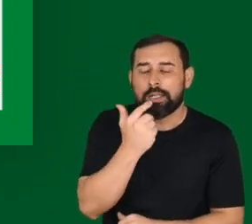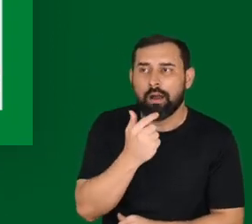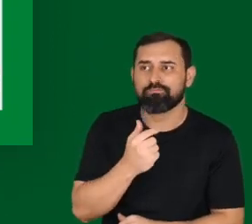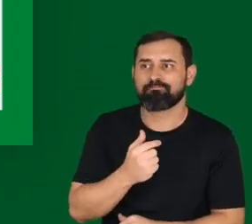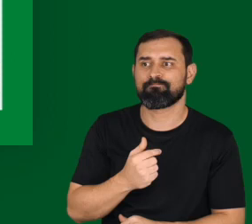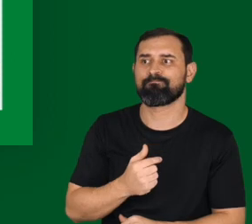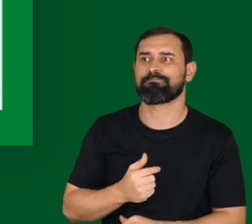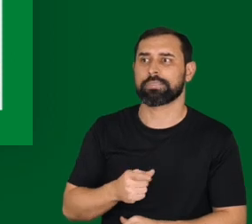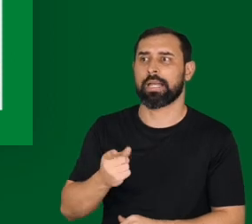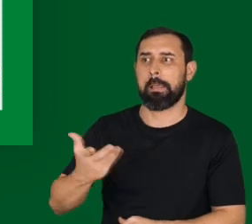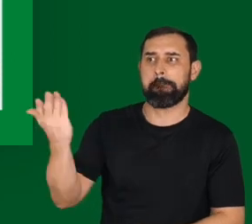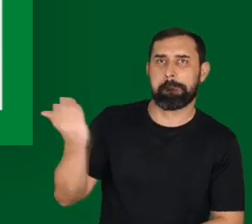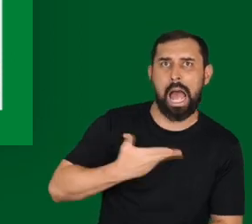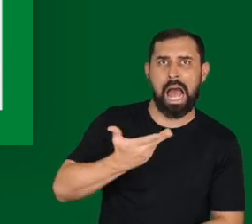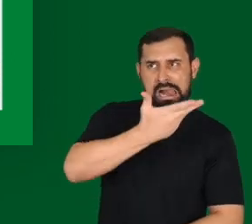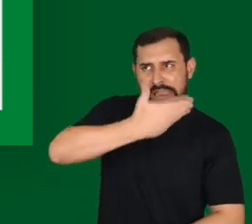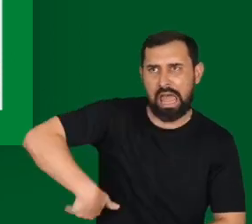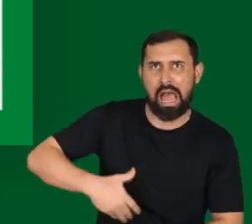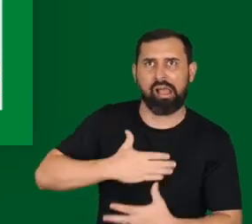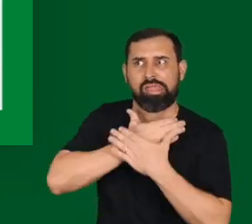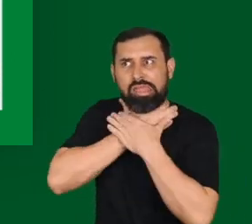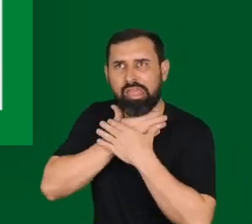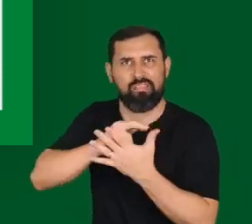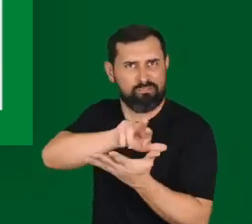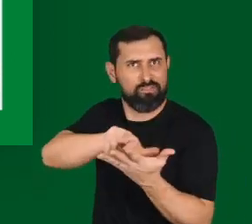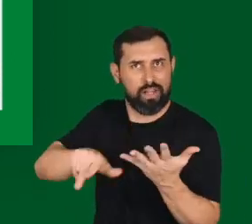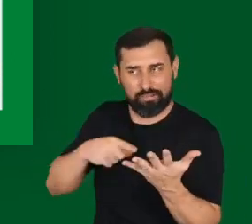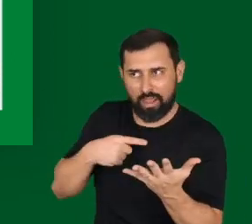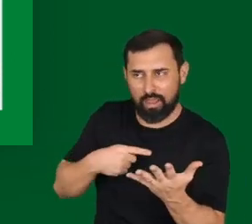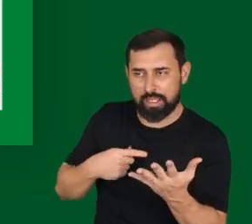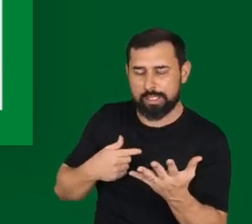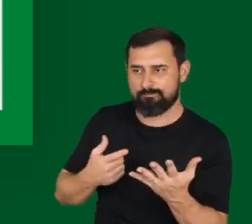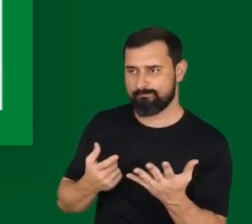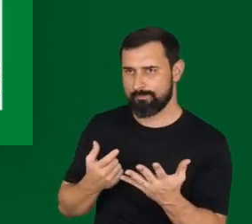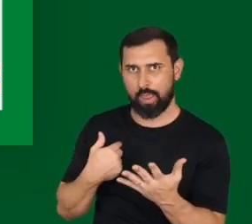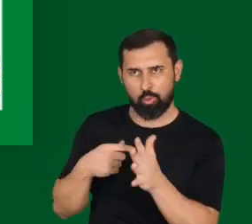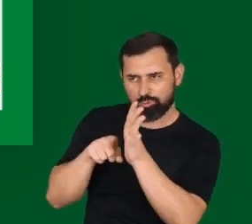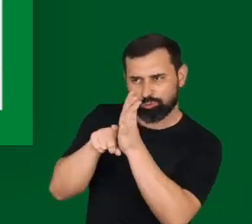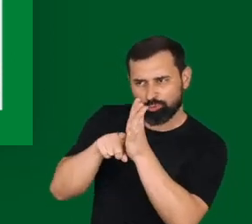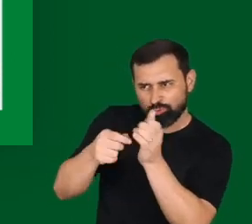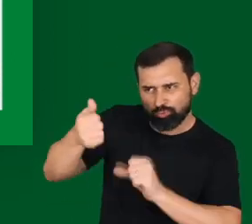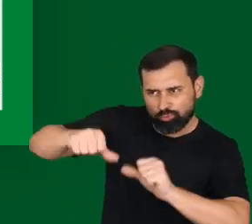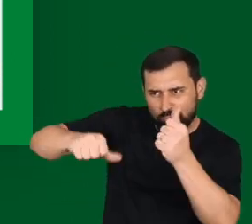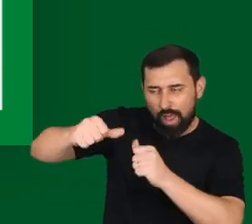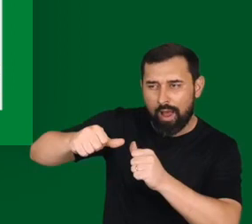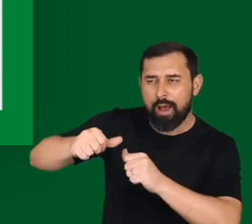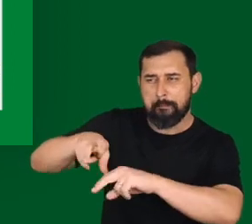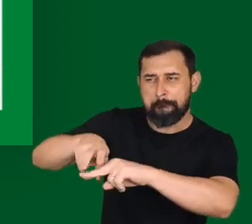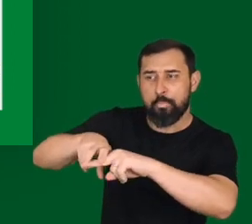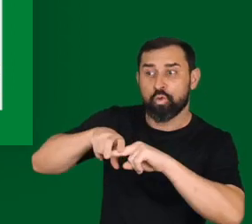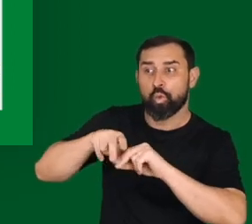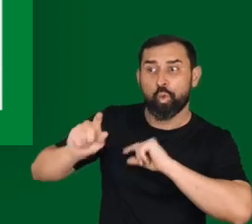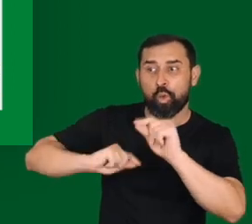da criança como um doente traumatizado e saiba descrever a abordagem primária do trauma